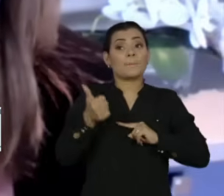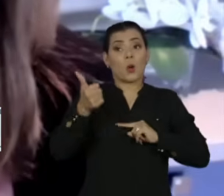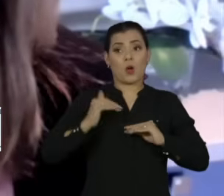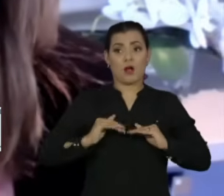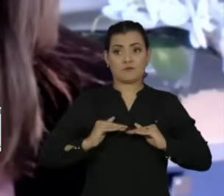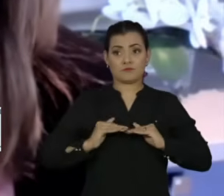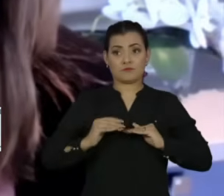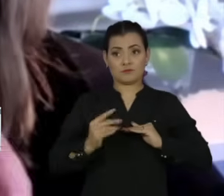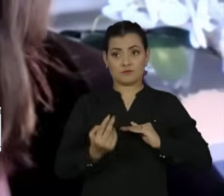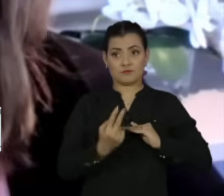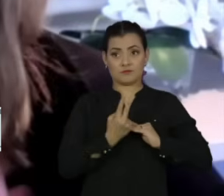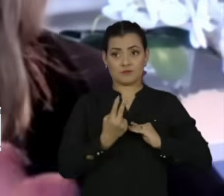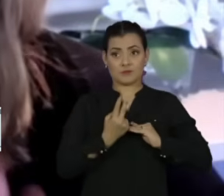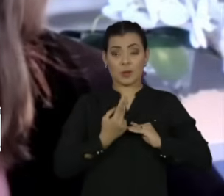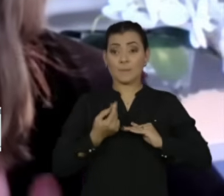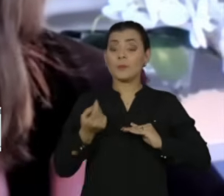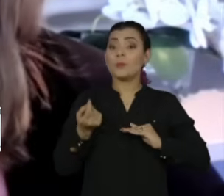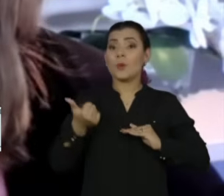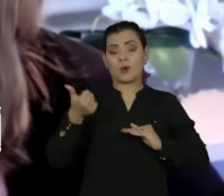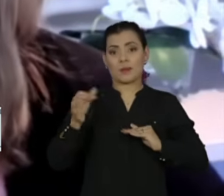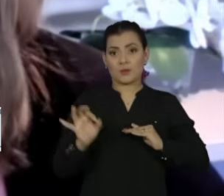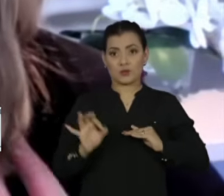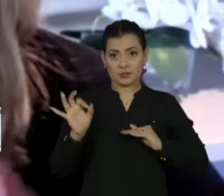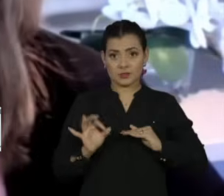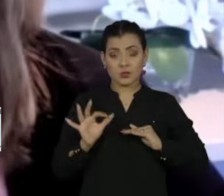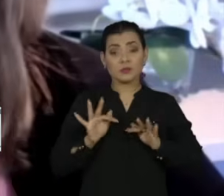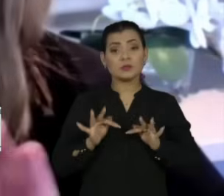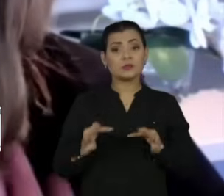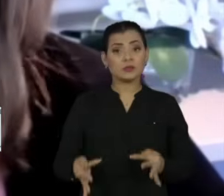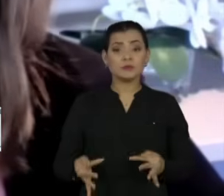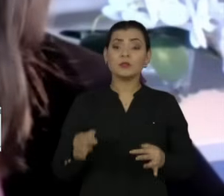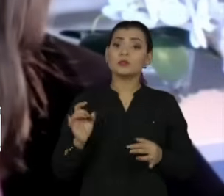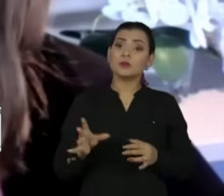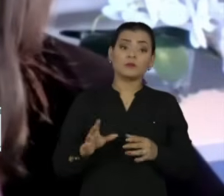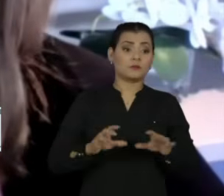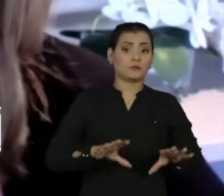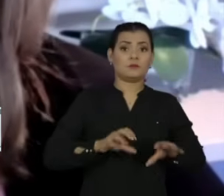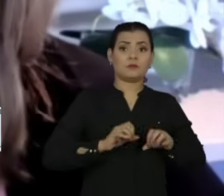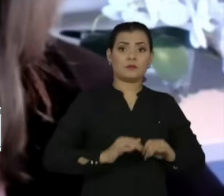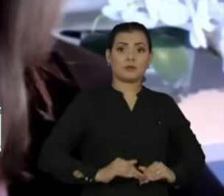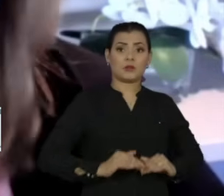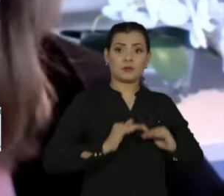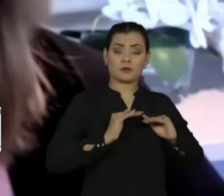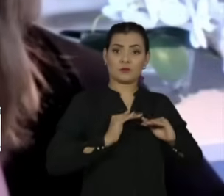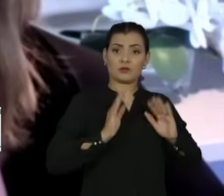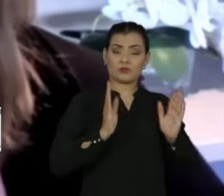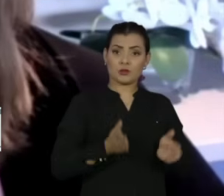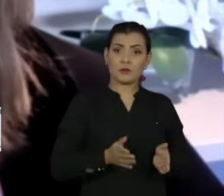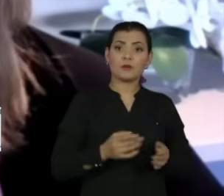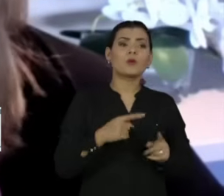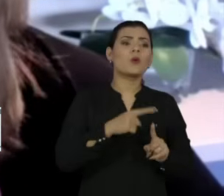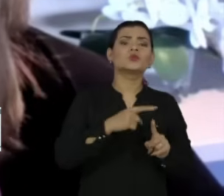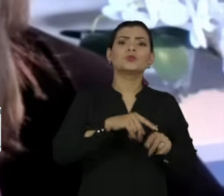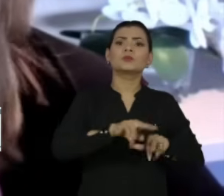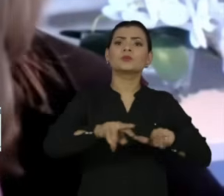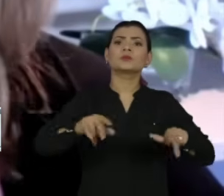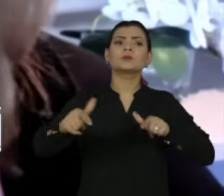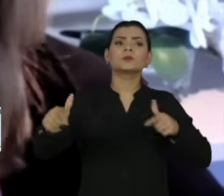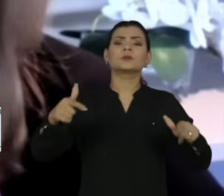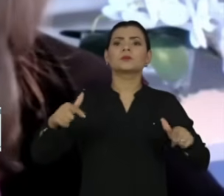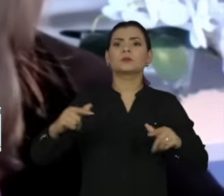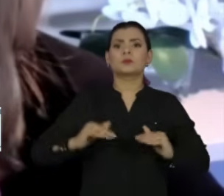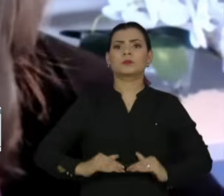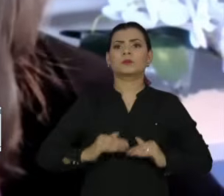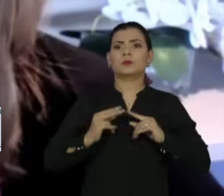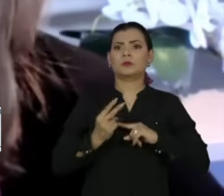é protetor. Teste de anticorpo mais simples só mede se os anticorpos estão lá. Que tipo de anticorpos você tem, isso